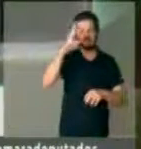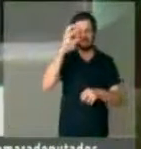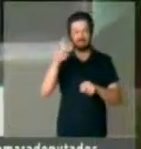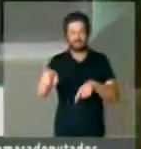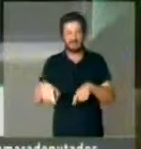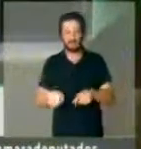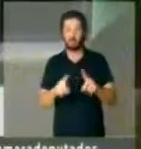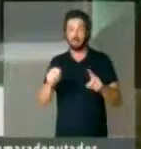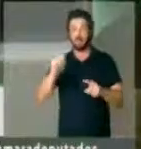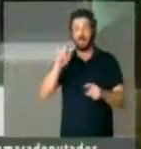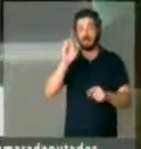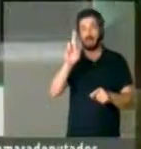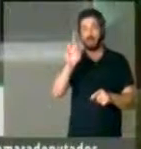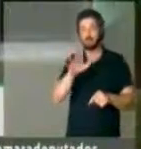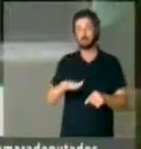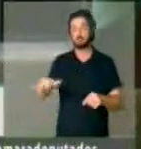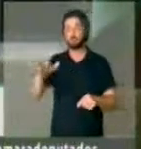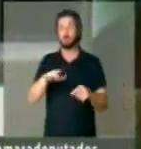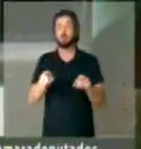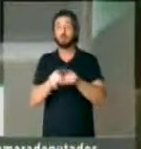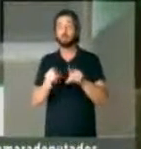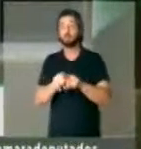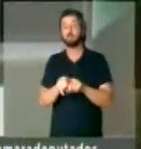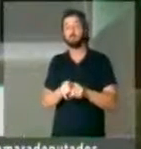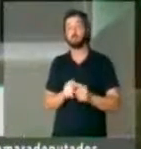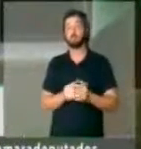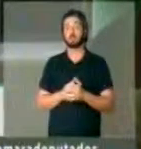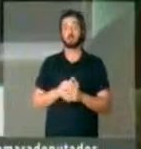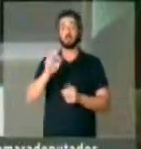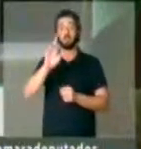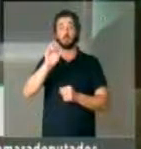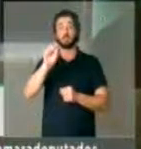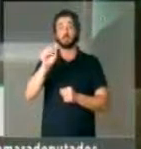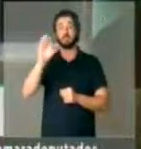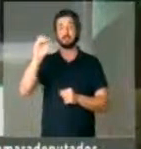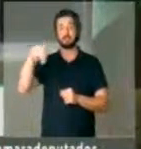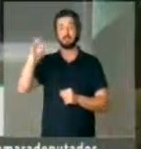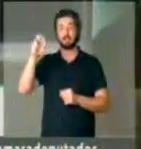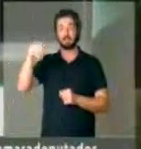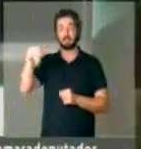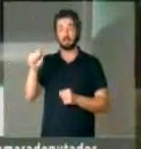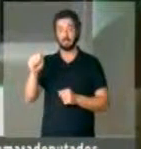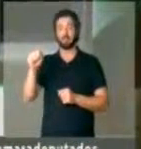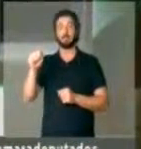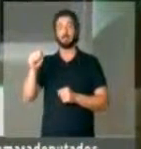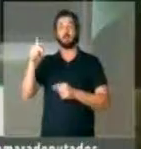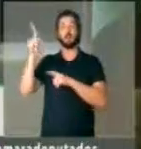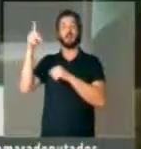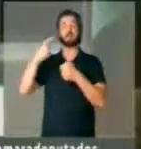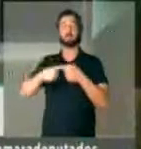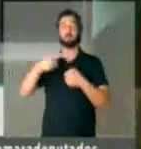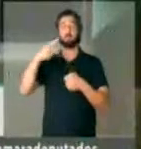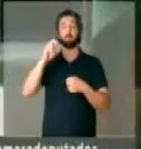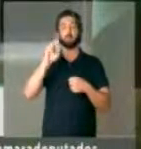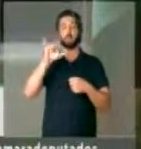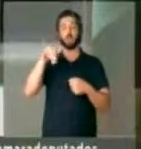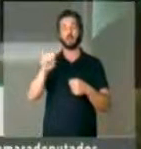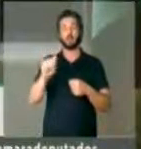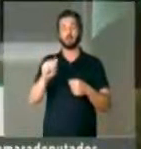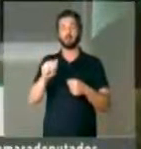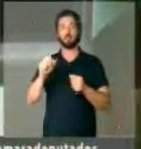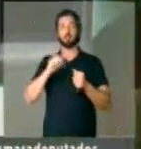aqui um pronunciamento que a gente registra que o Erem Osa Santana de Petrolina, uma escola pública, ela traz